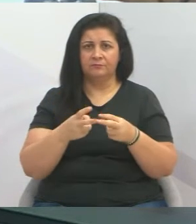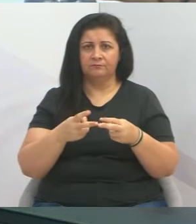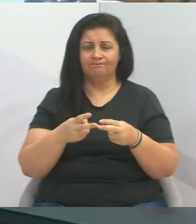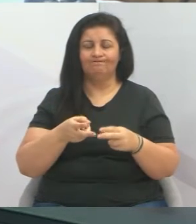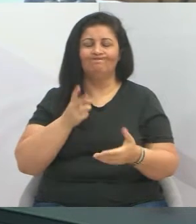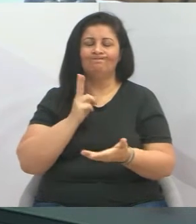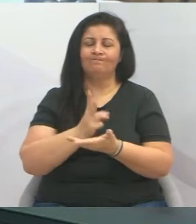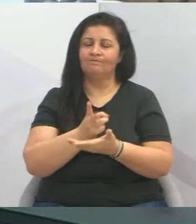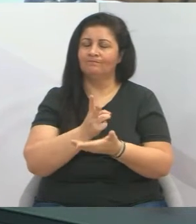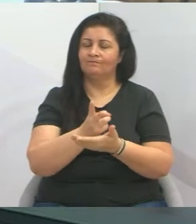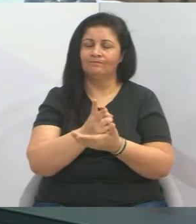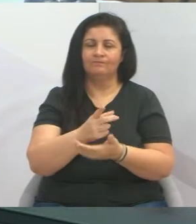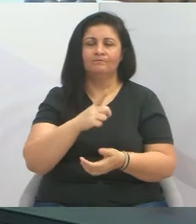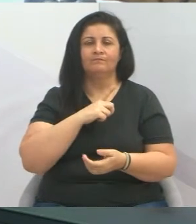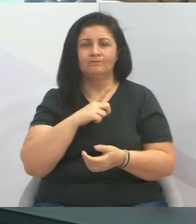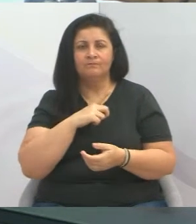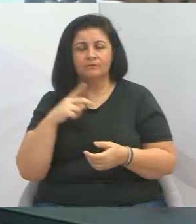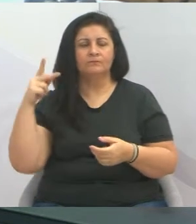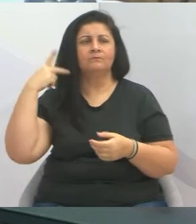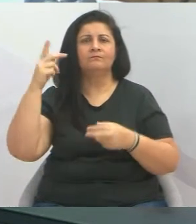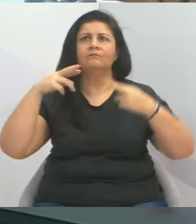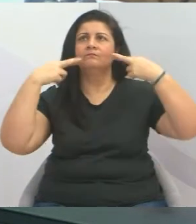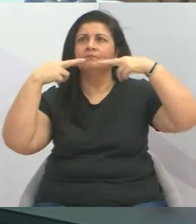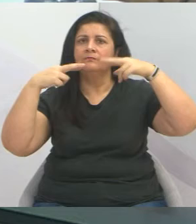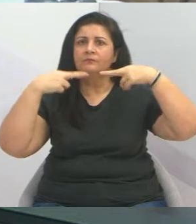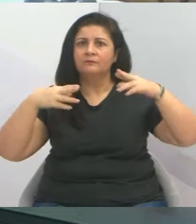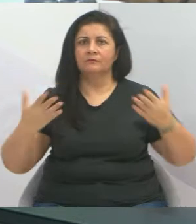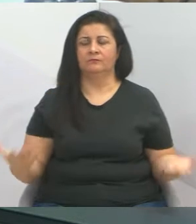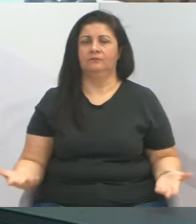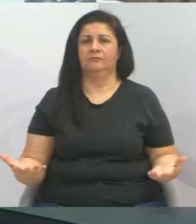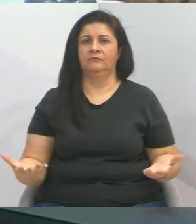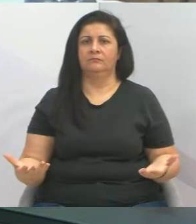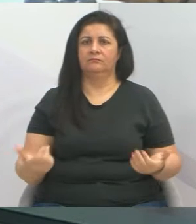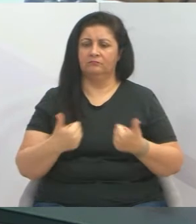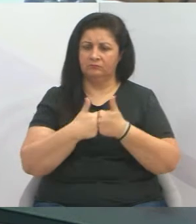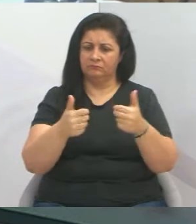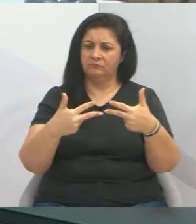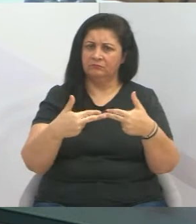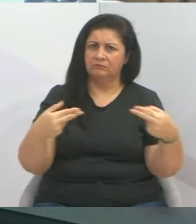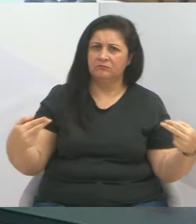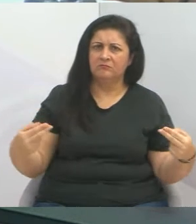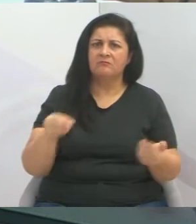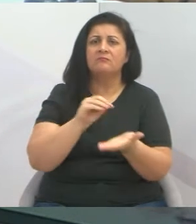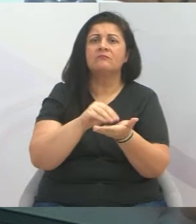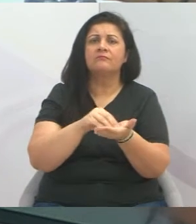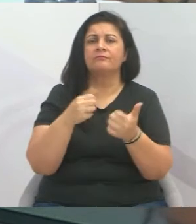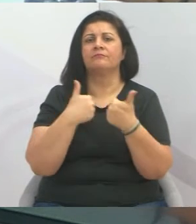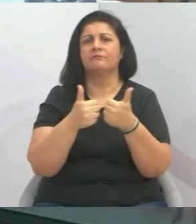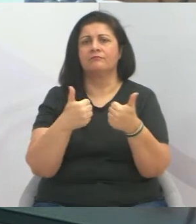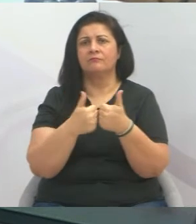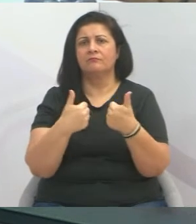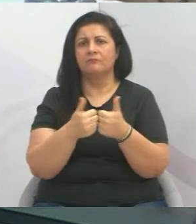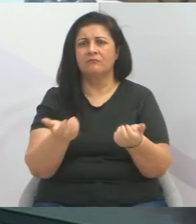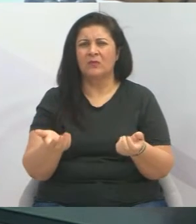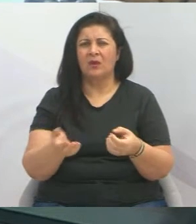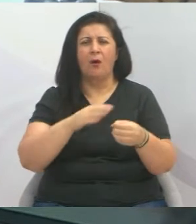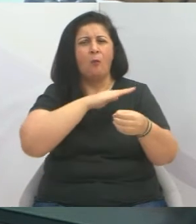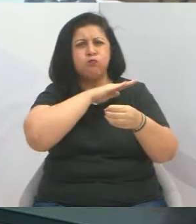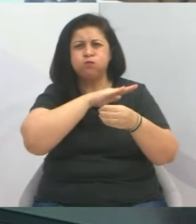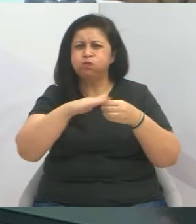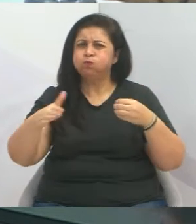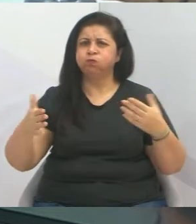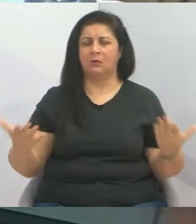toda a sessão de câmera tem um outro vereador que reclama do transporte público da retirada de ônibus dos ônibus lotados